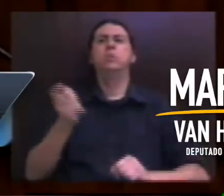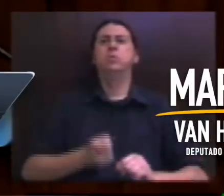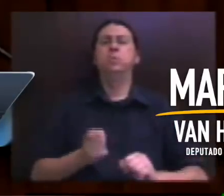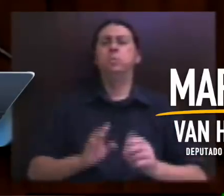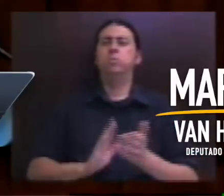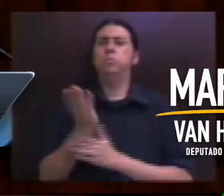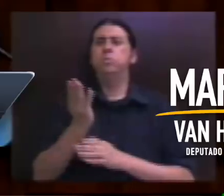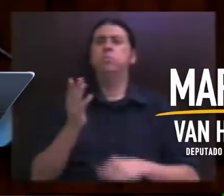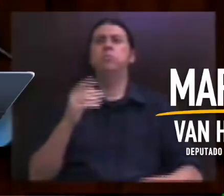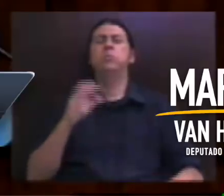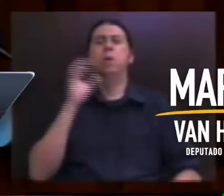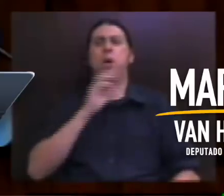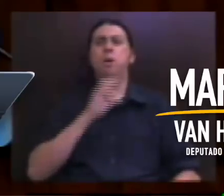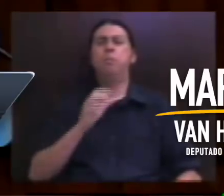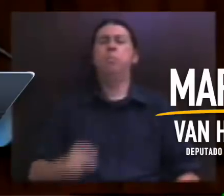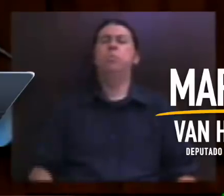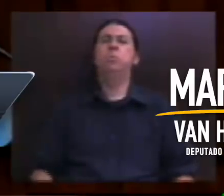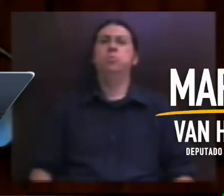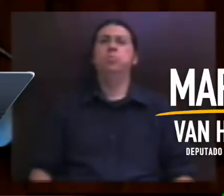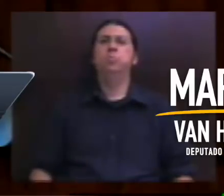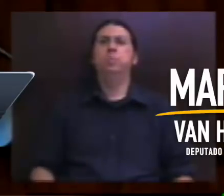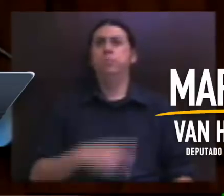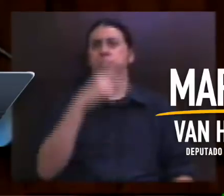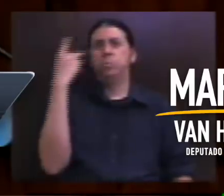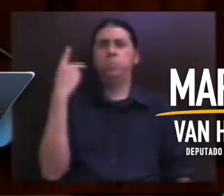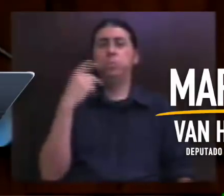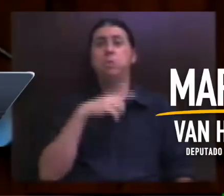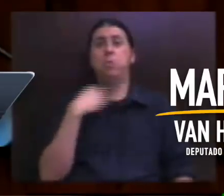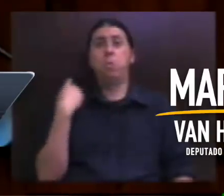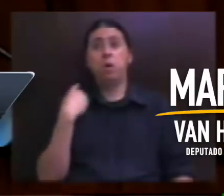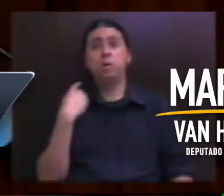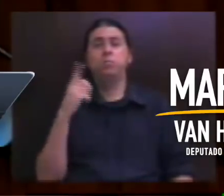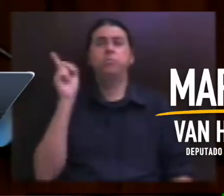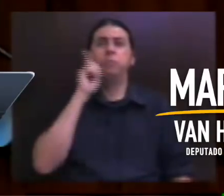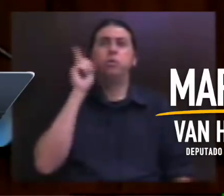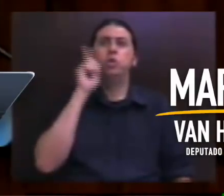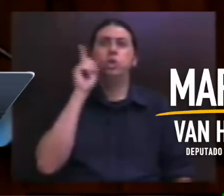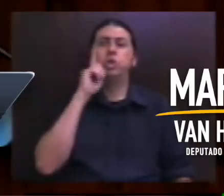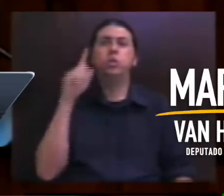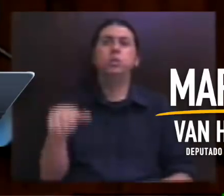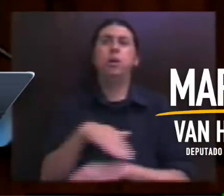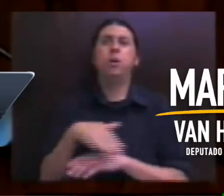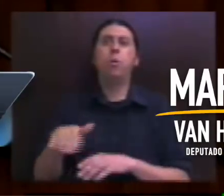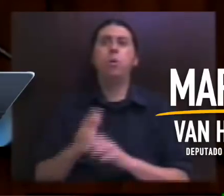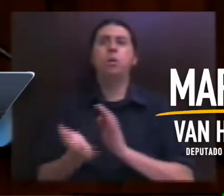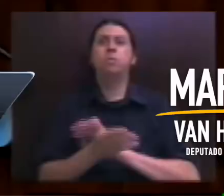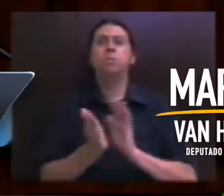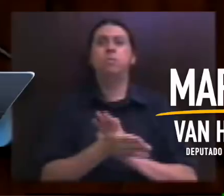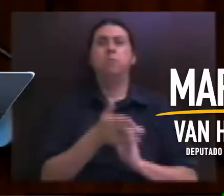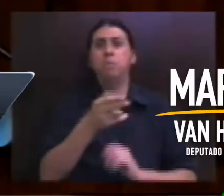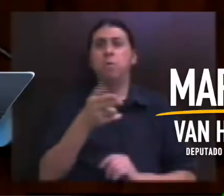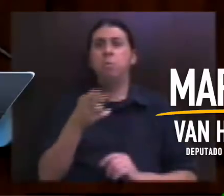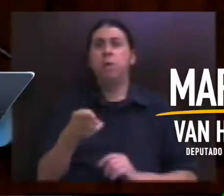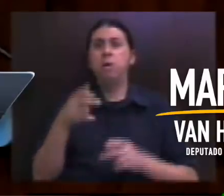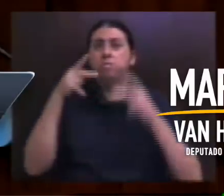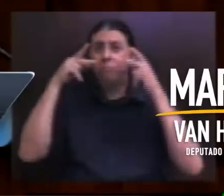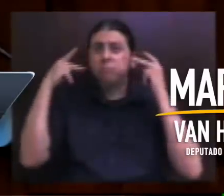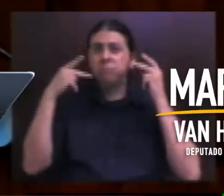aprovados o quanto antes. Pessoas estão sendo mortas dia a dia por causa da criminalidade,